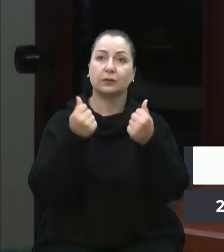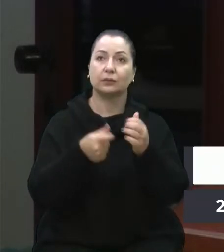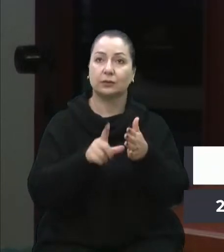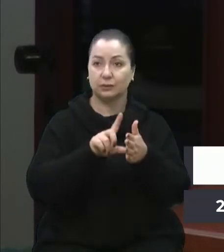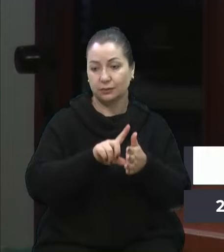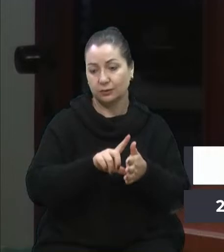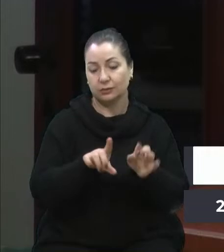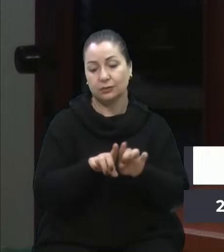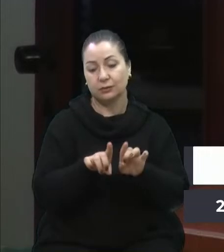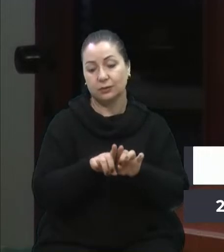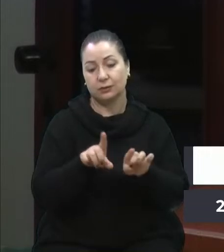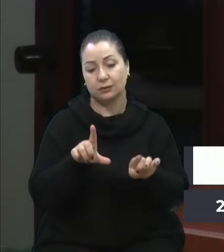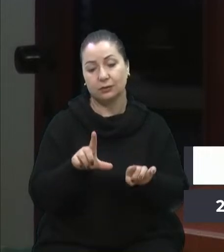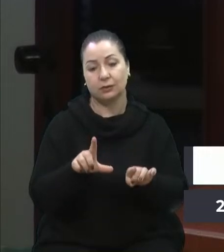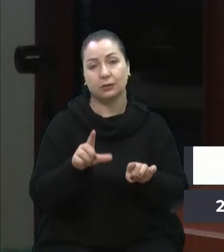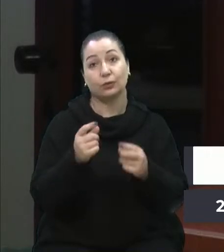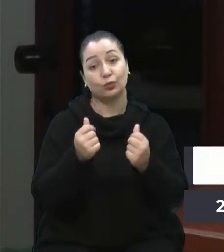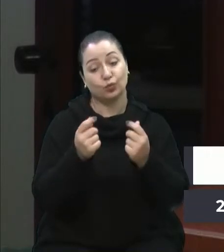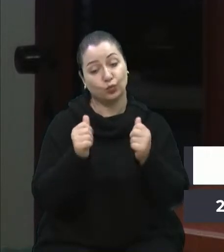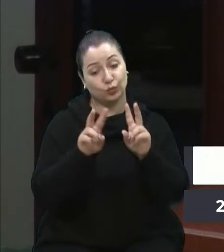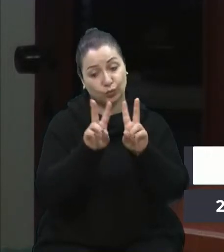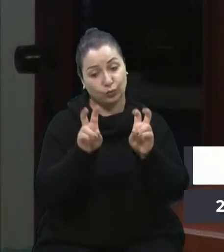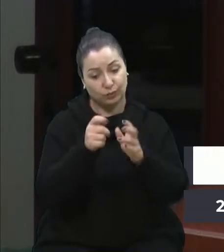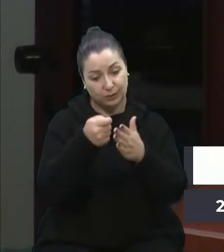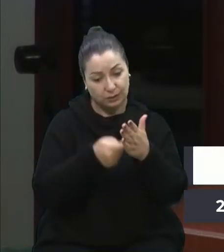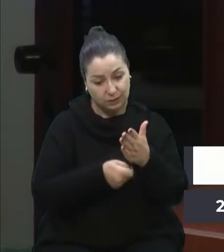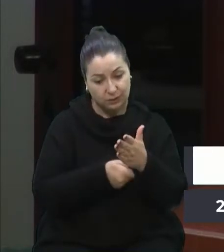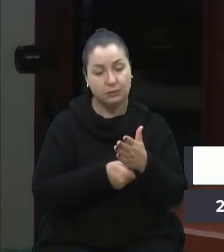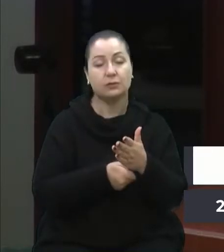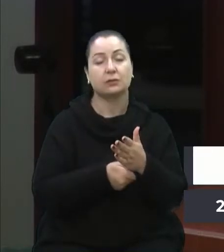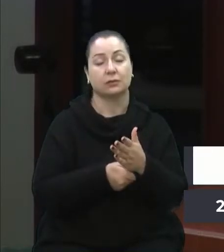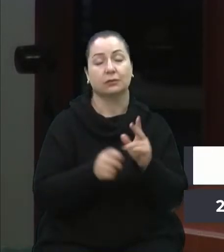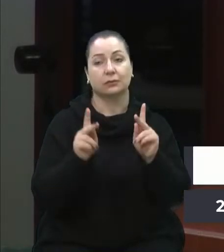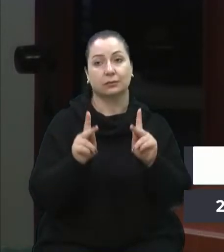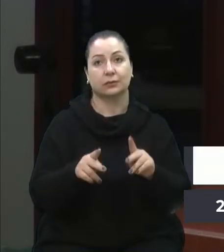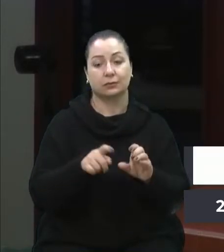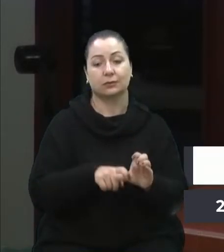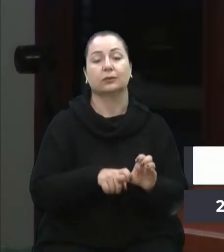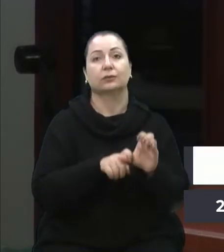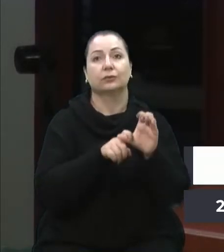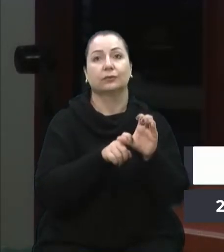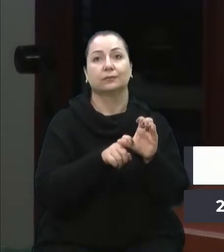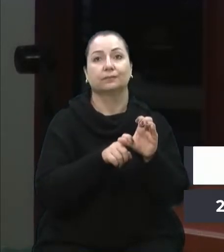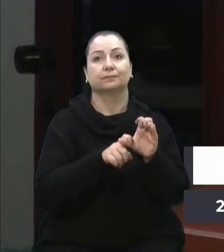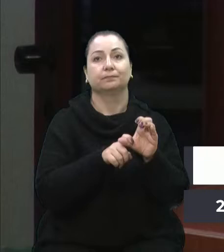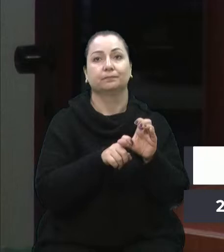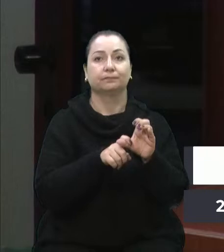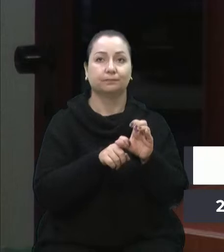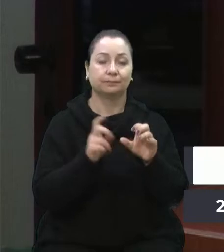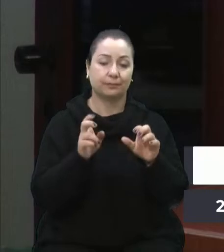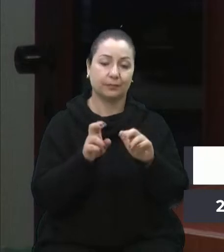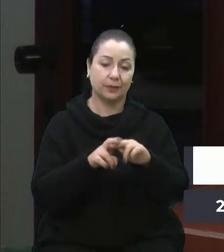custo relacionado aos processos inerentes à inscrições dos débitos em dívida ativa. Forma derradeira. A